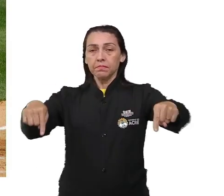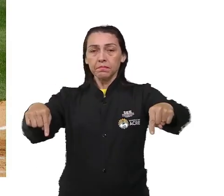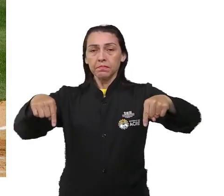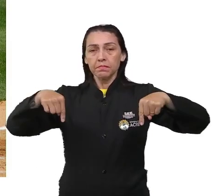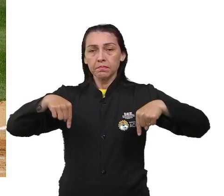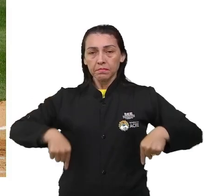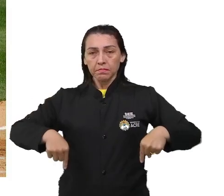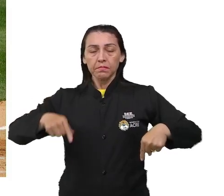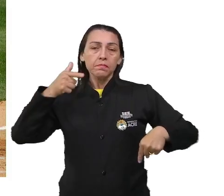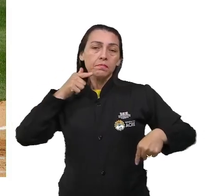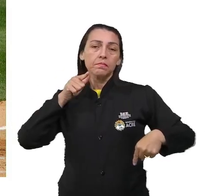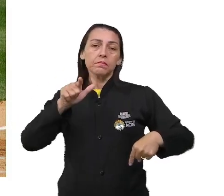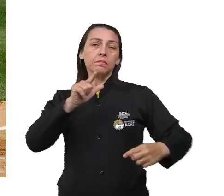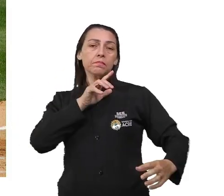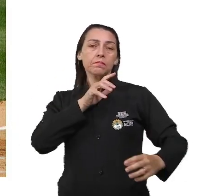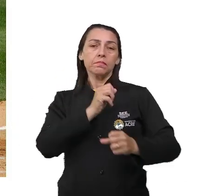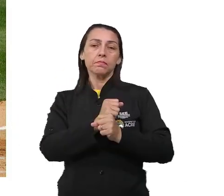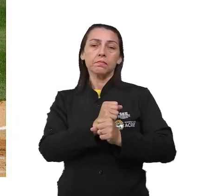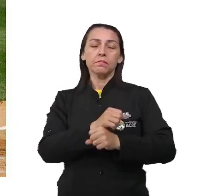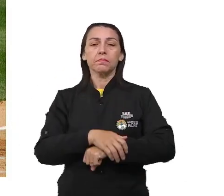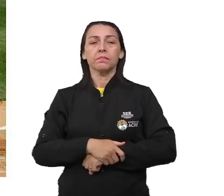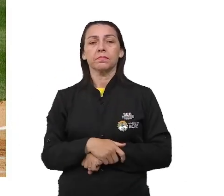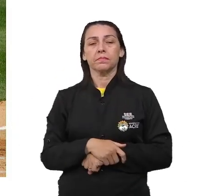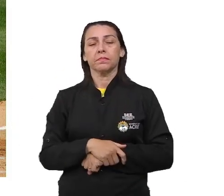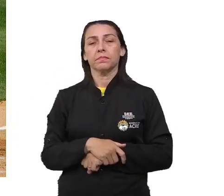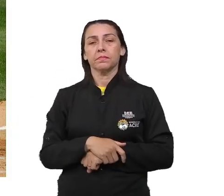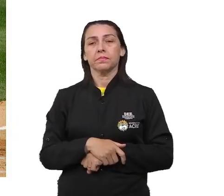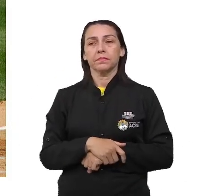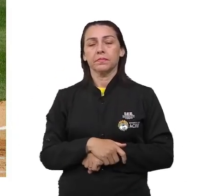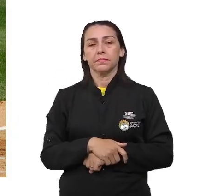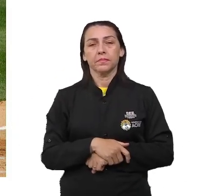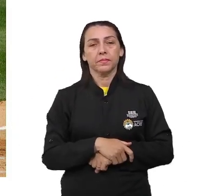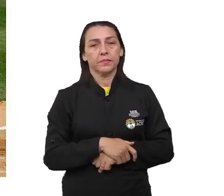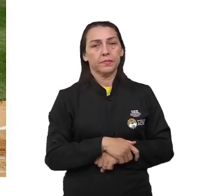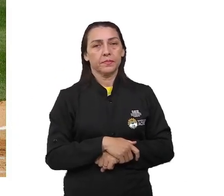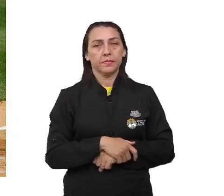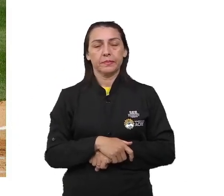bases para continuar, digamos assim, o jogo.